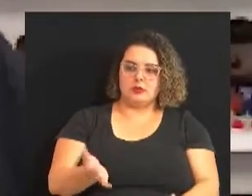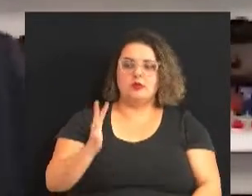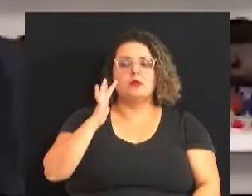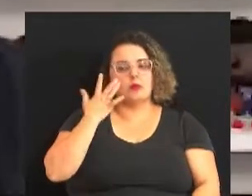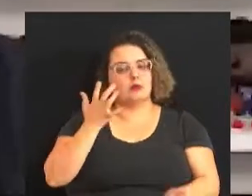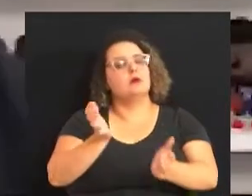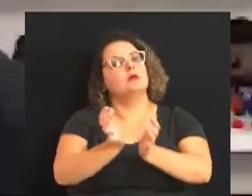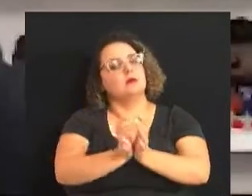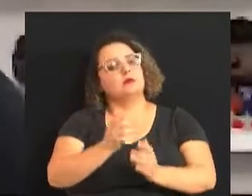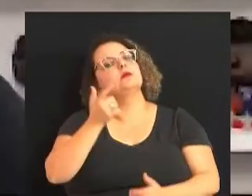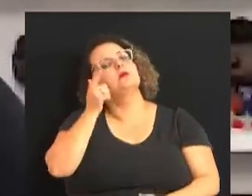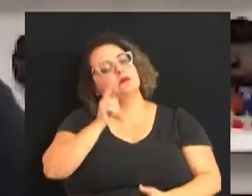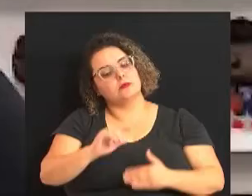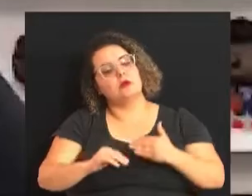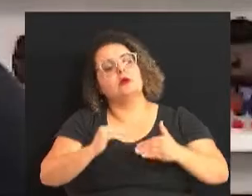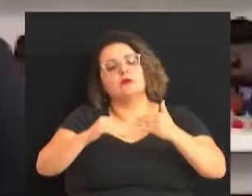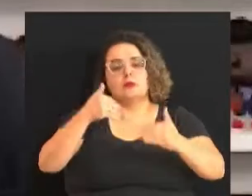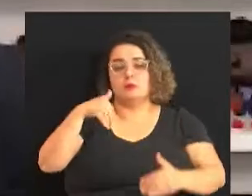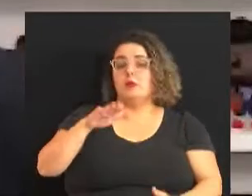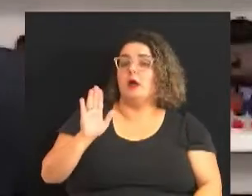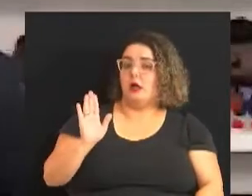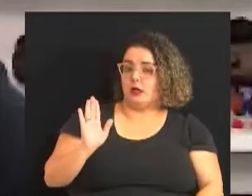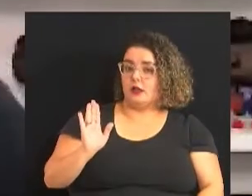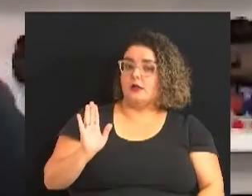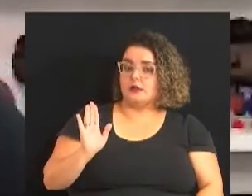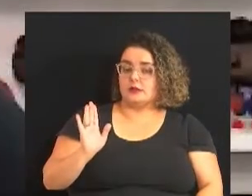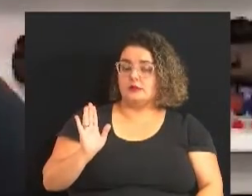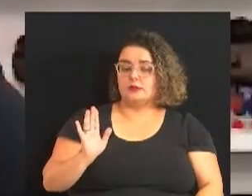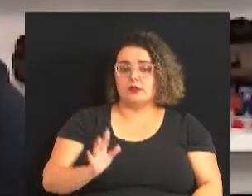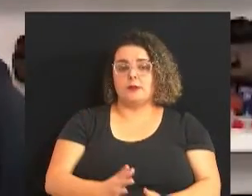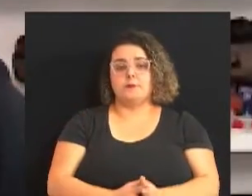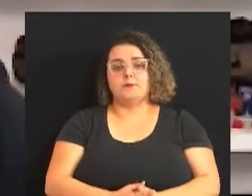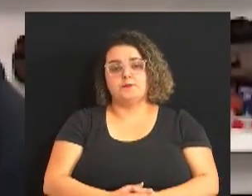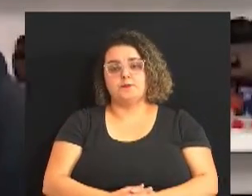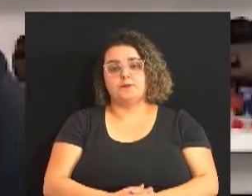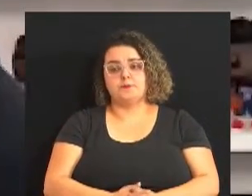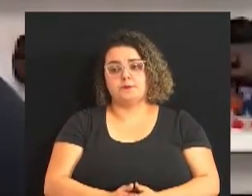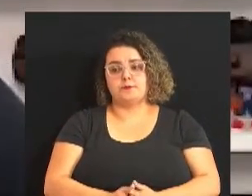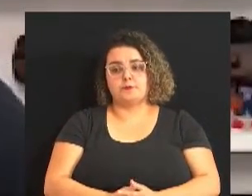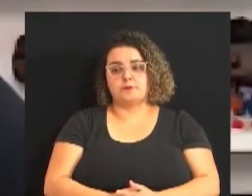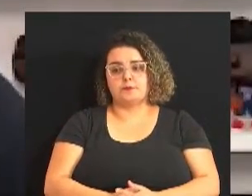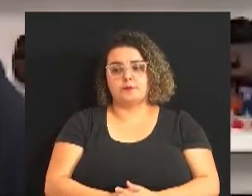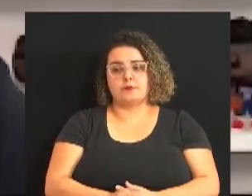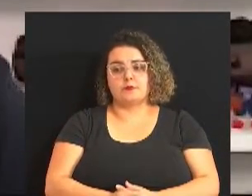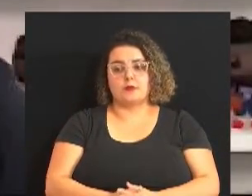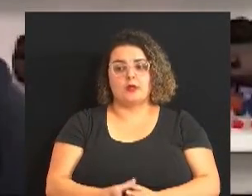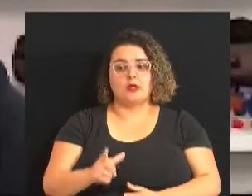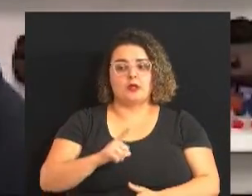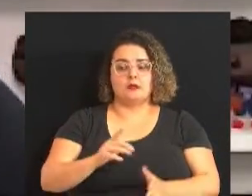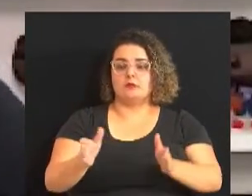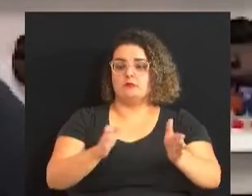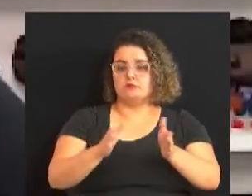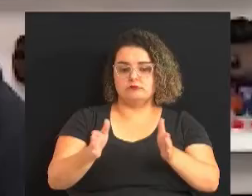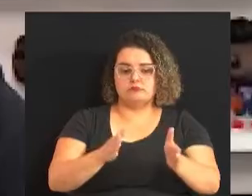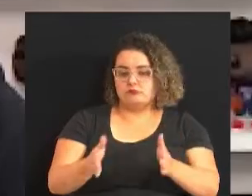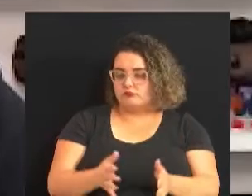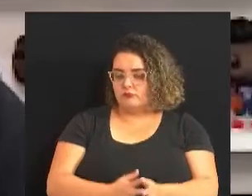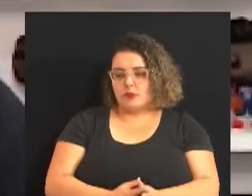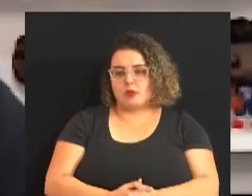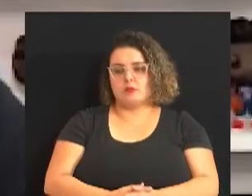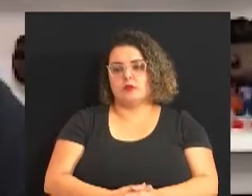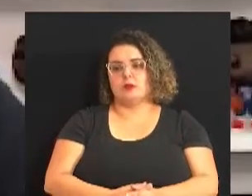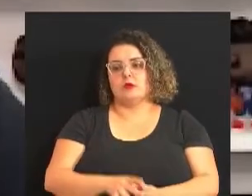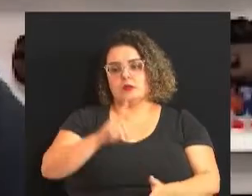de evoluir ainda mais. A gente tem uma passagem de bastão praticamente aí decisiva